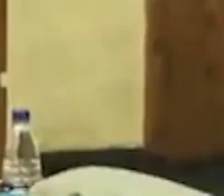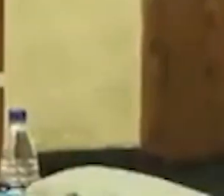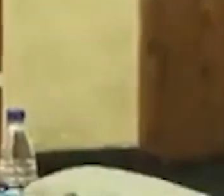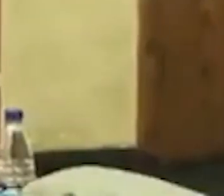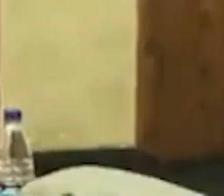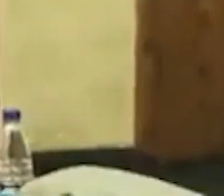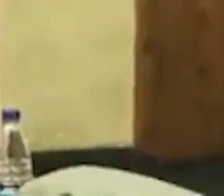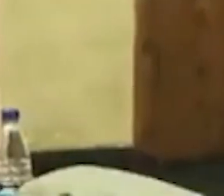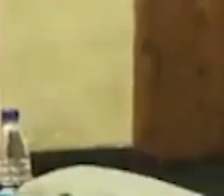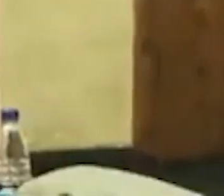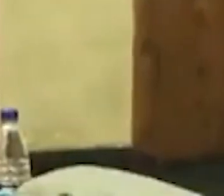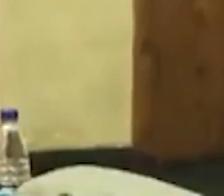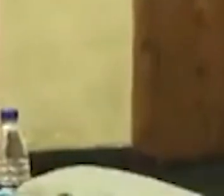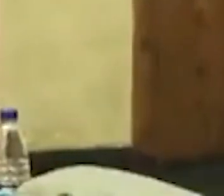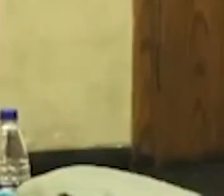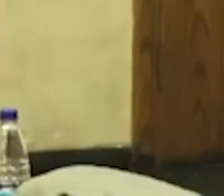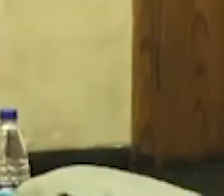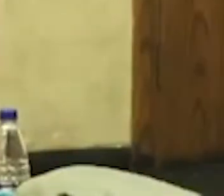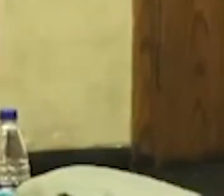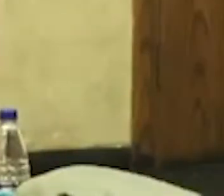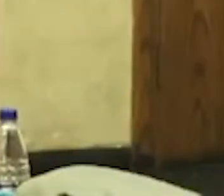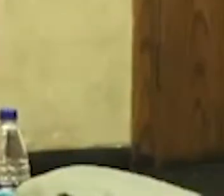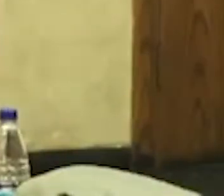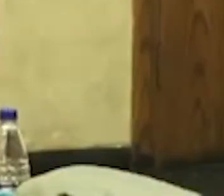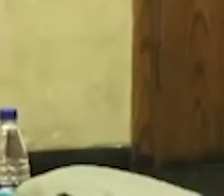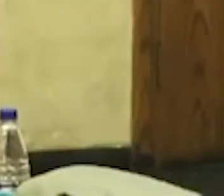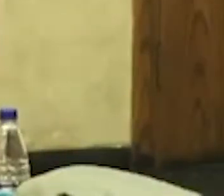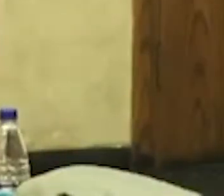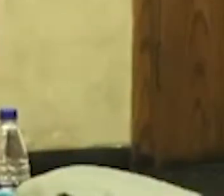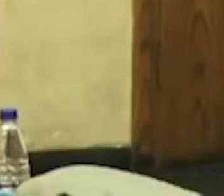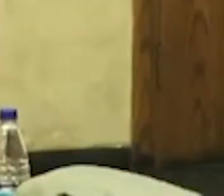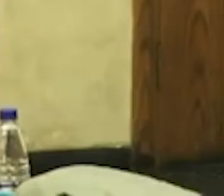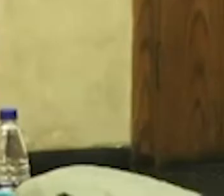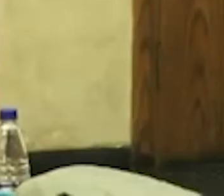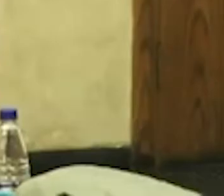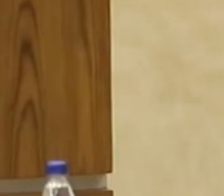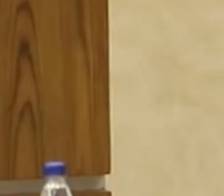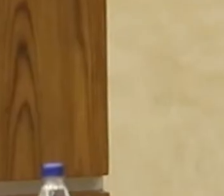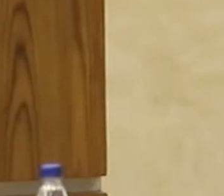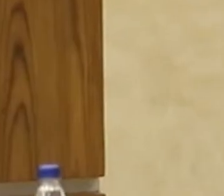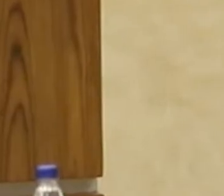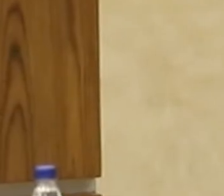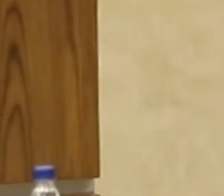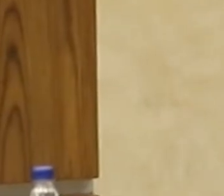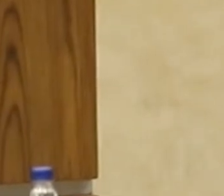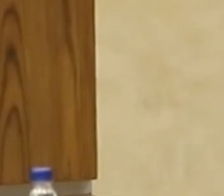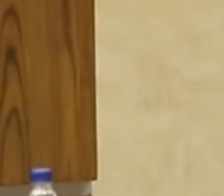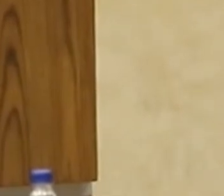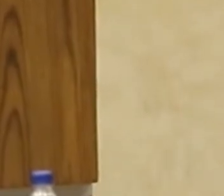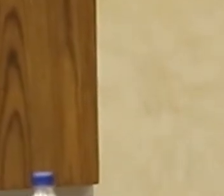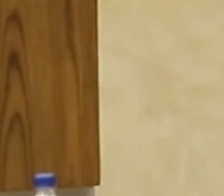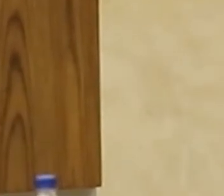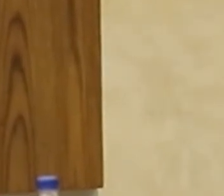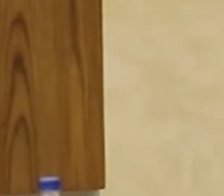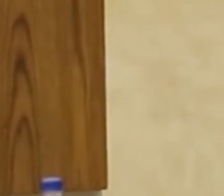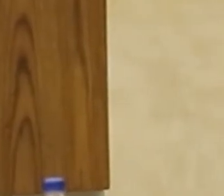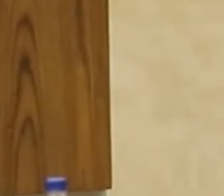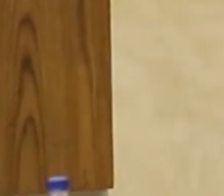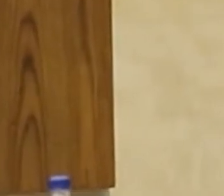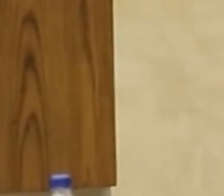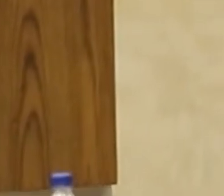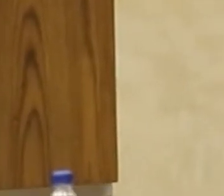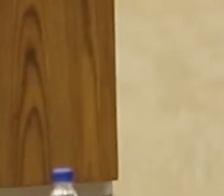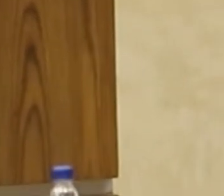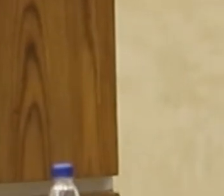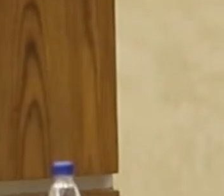Vereador, parabéns pelo seu trabalho. Importante a gente saber o que acontece na manutenção da iluminação pública de nossa